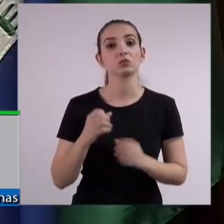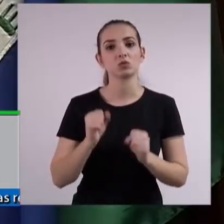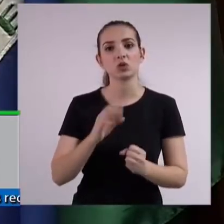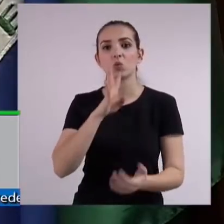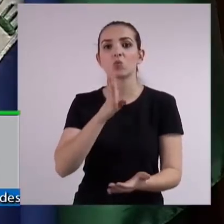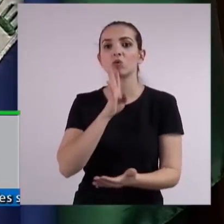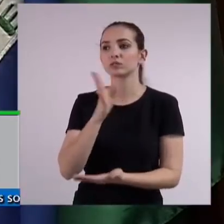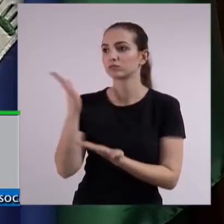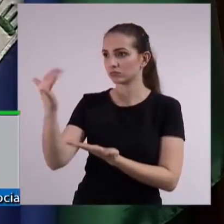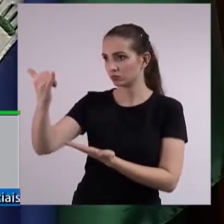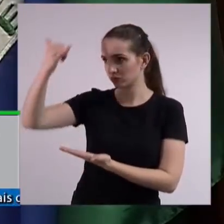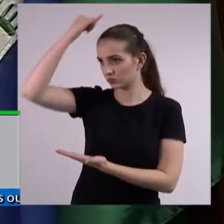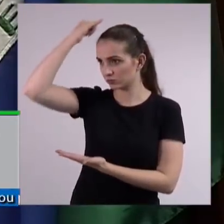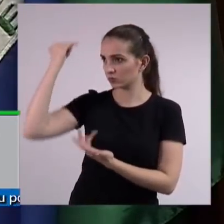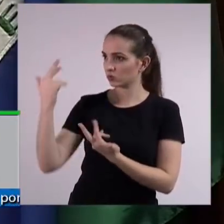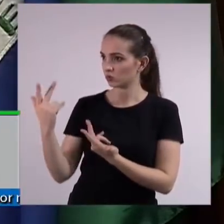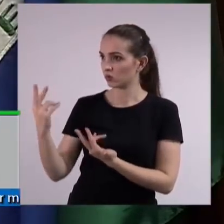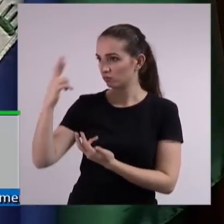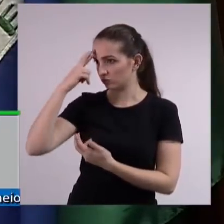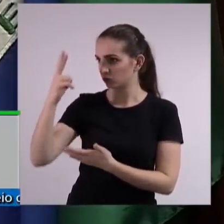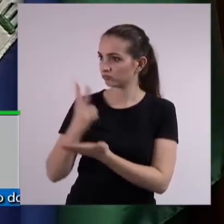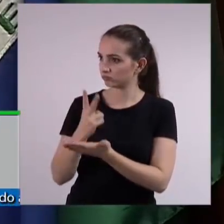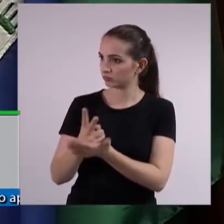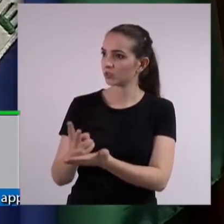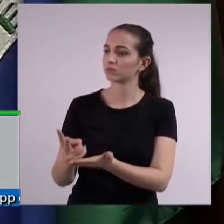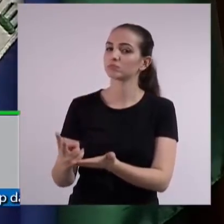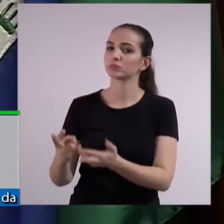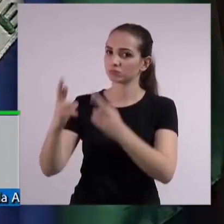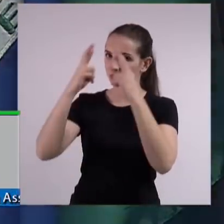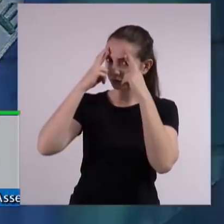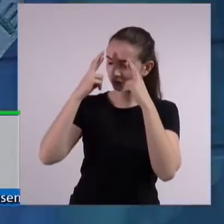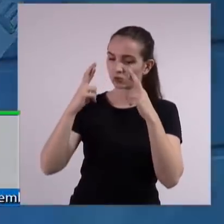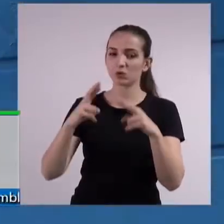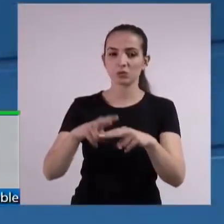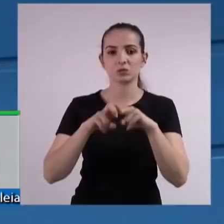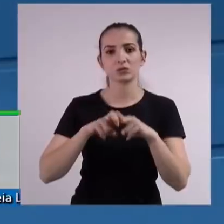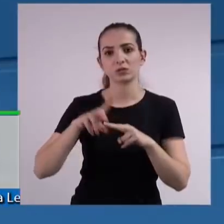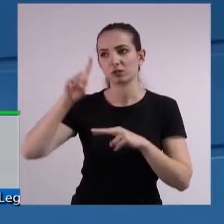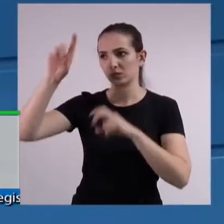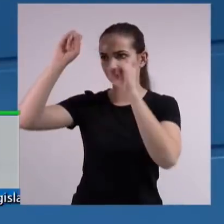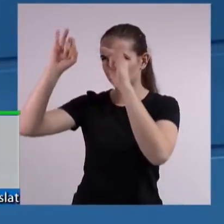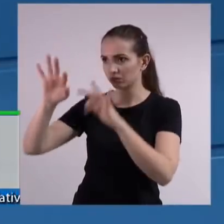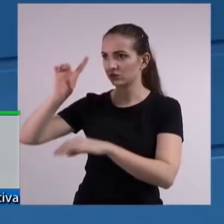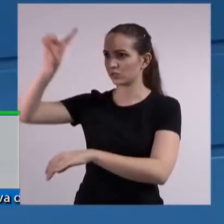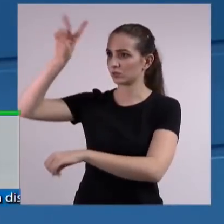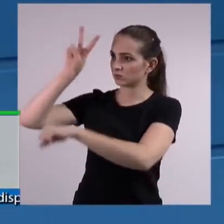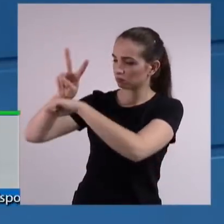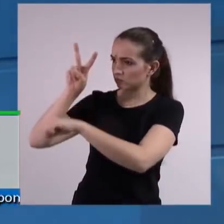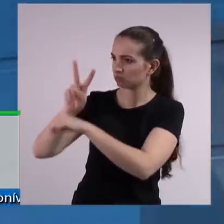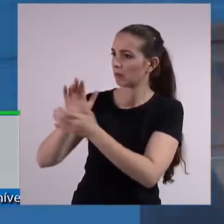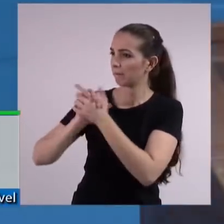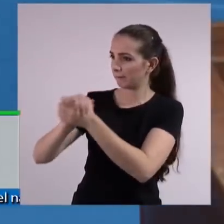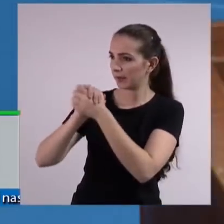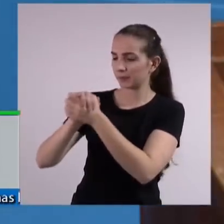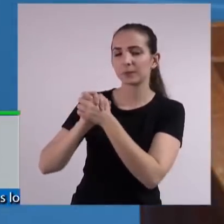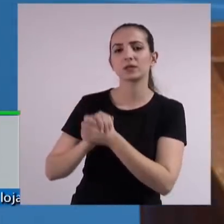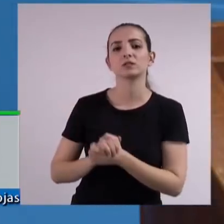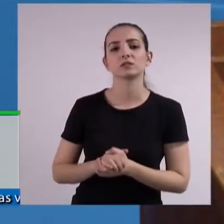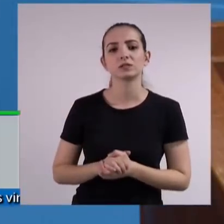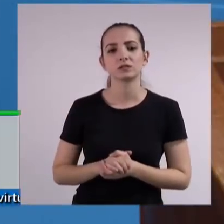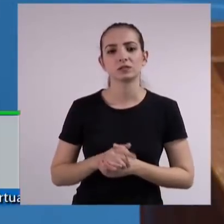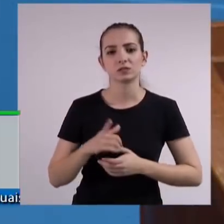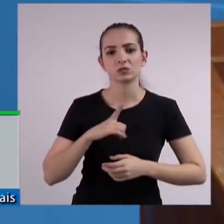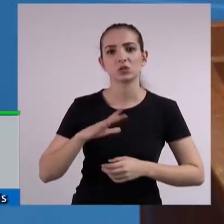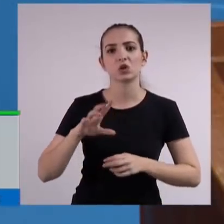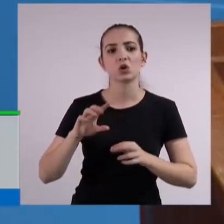conhecido da forma como o senhor sempre me tratou. Então, parabéns, Deus te ilumine, Deus te proteja, e que essa frase,